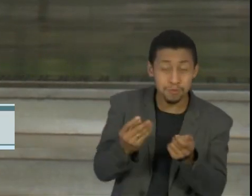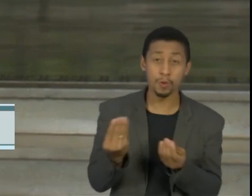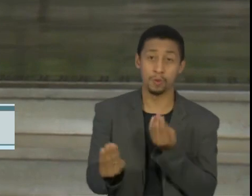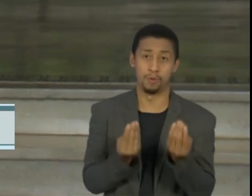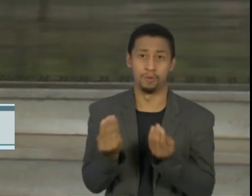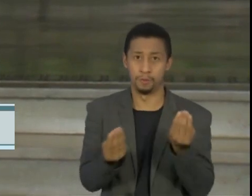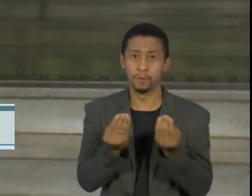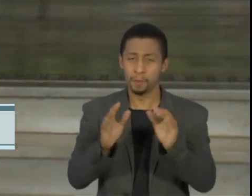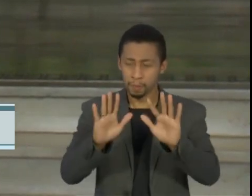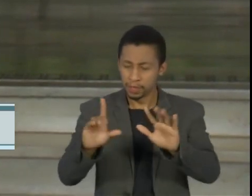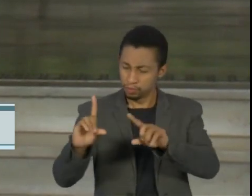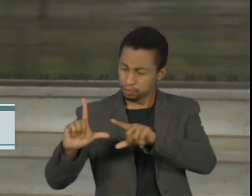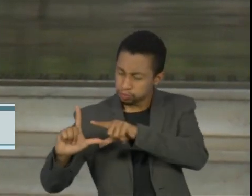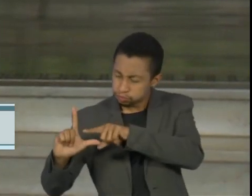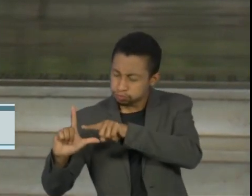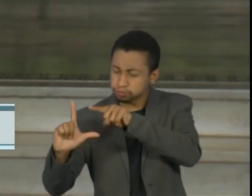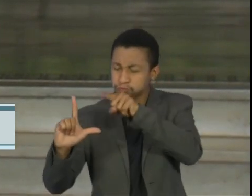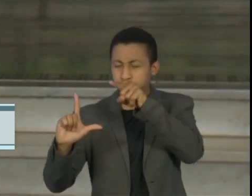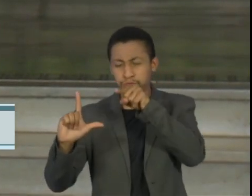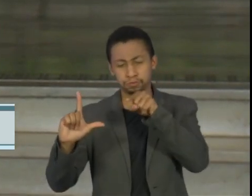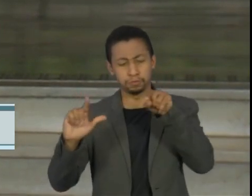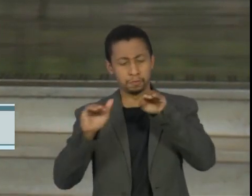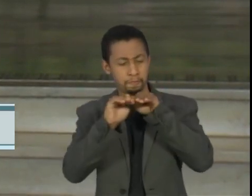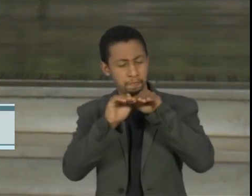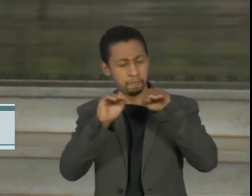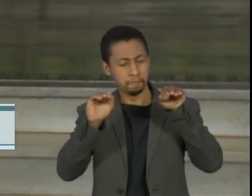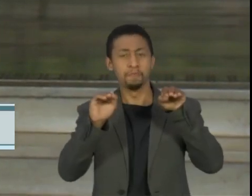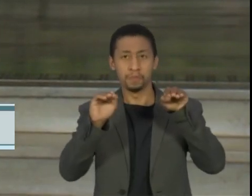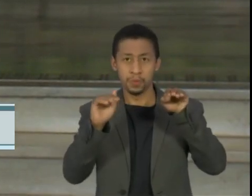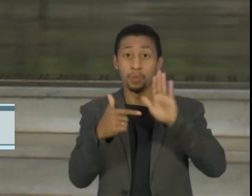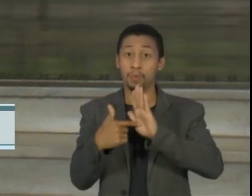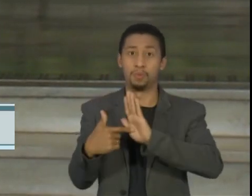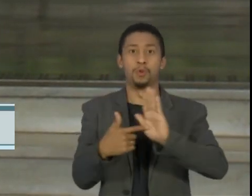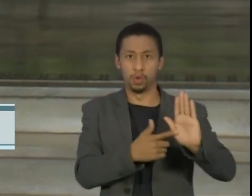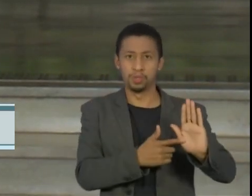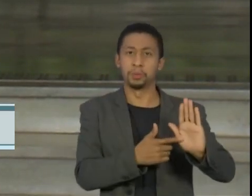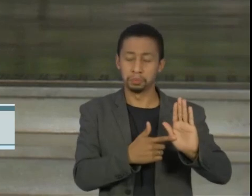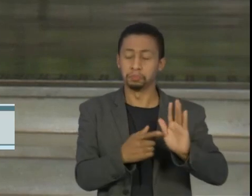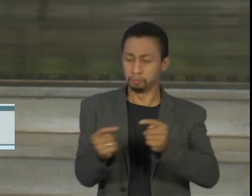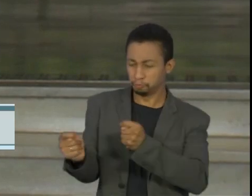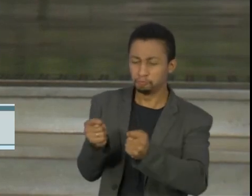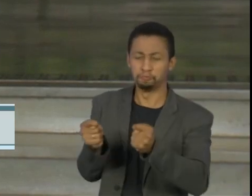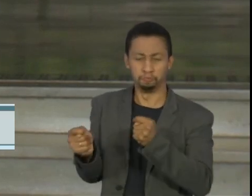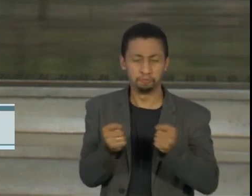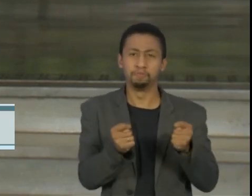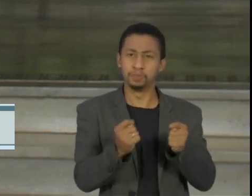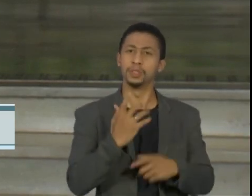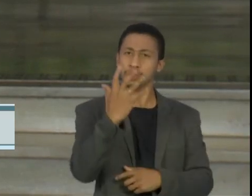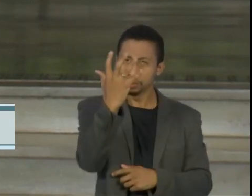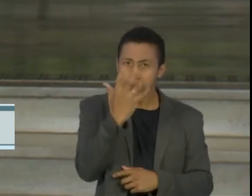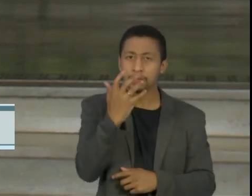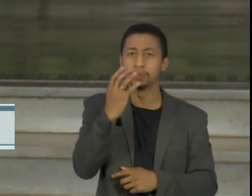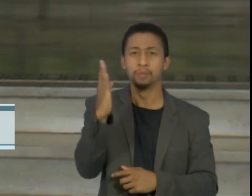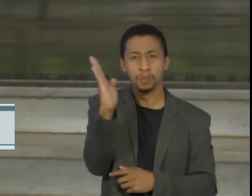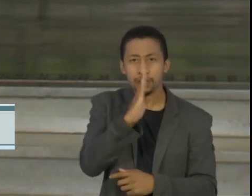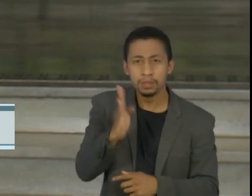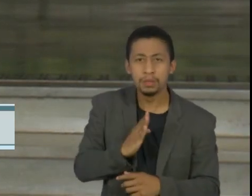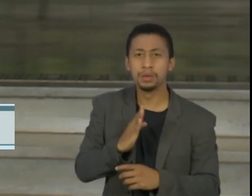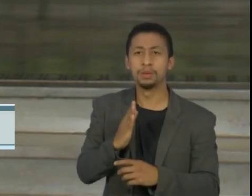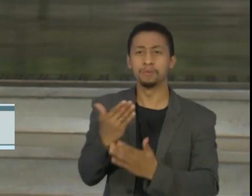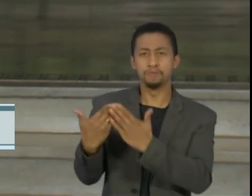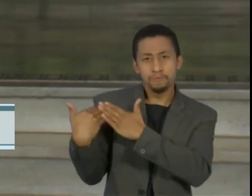na curva reflete, em primeiro lugar, a seriedade e o compromisso dos brasileiros de São Paulo, da ciência,